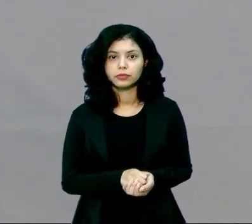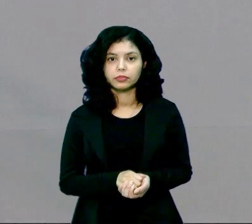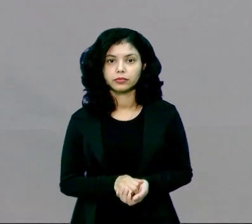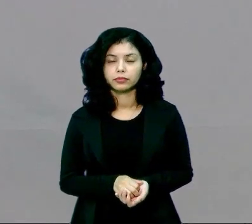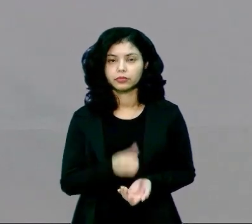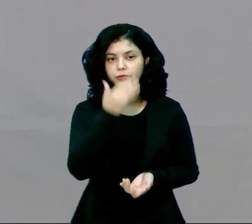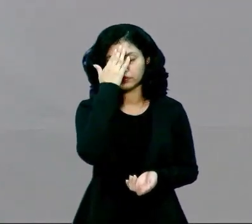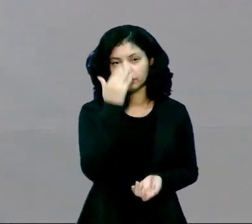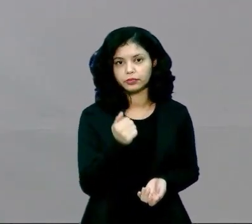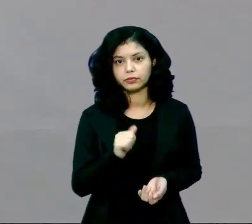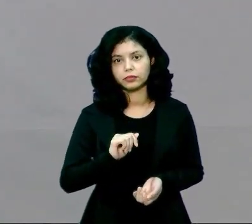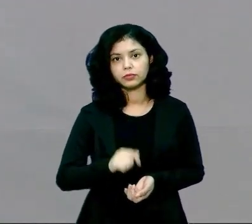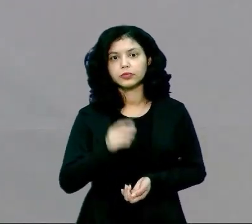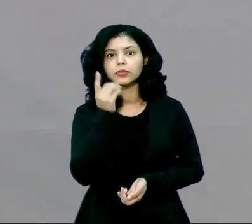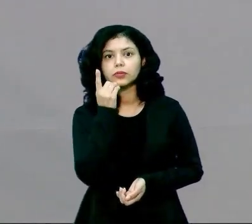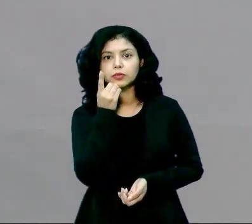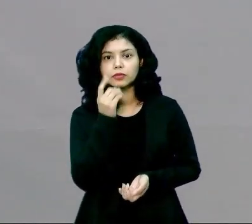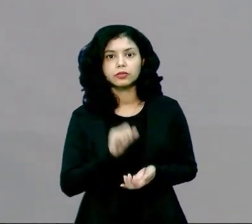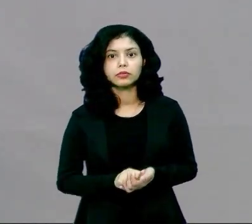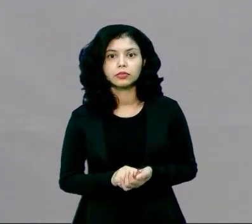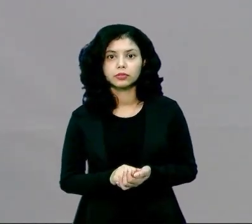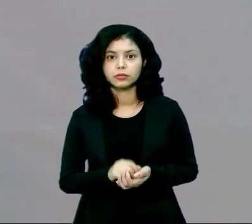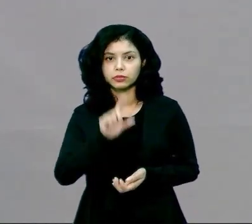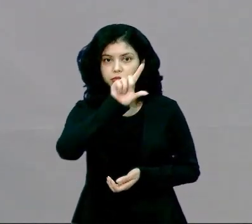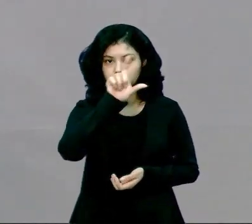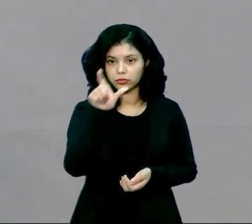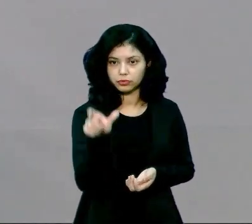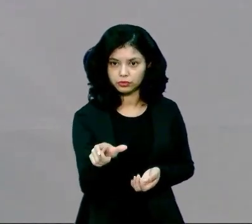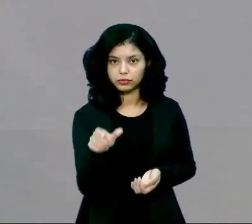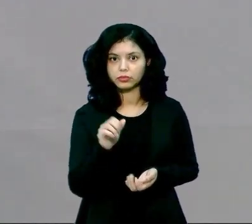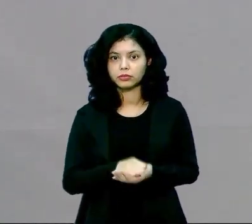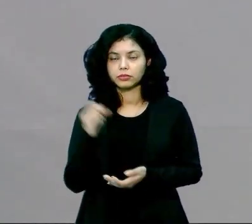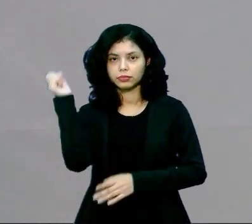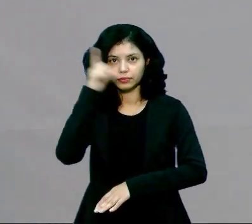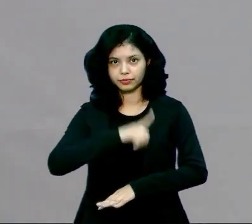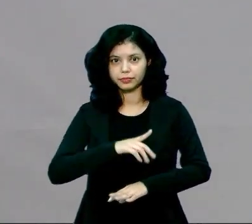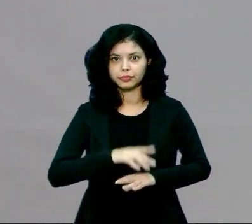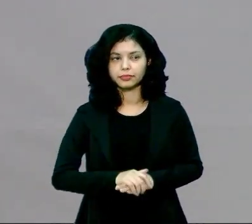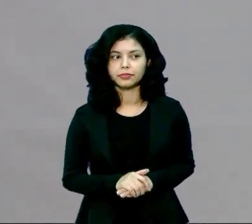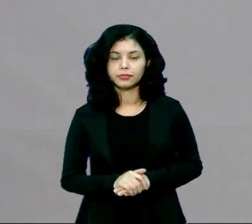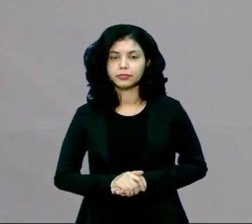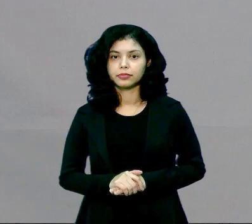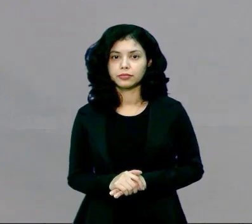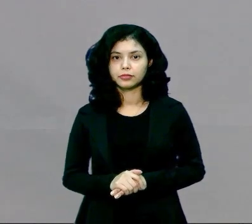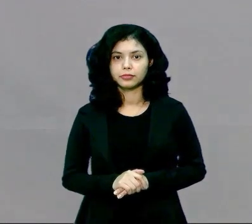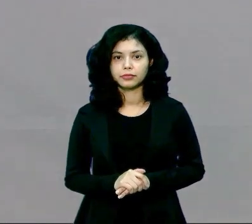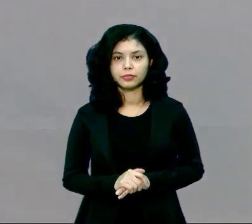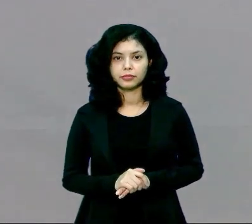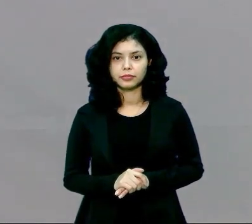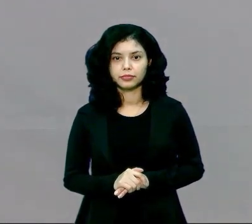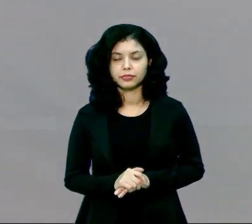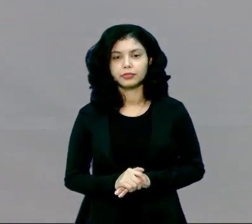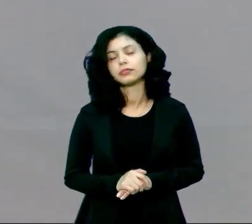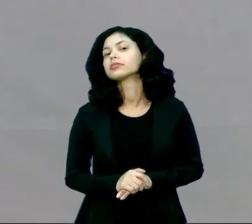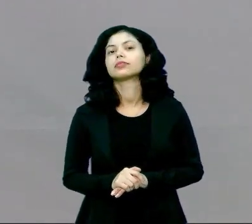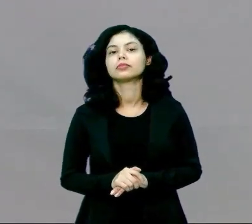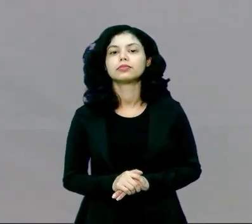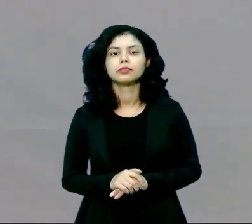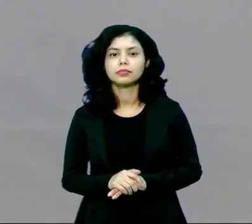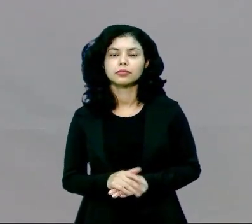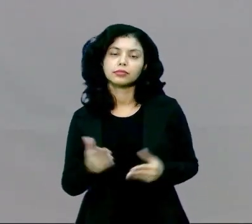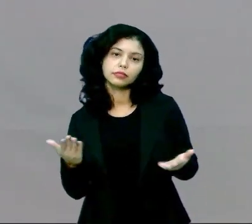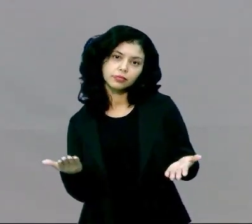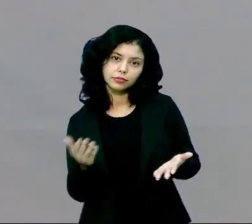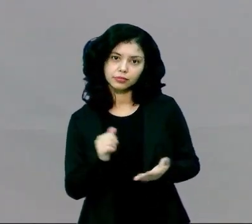ele sabia que naquele dia ia ocorrer um eclipse solar, né? E aí, ou seja, a eclipse